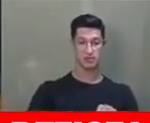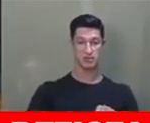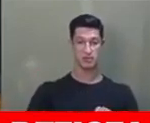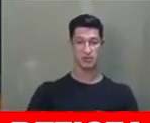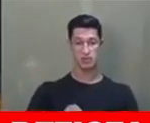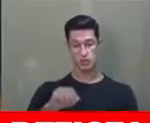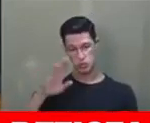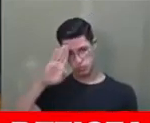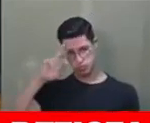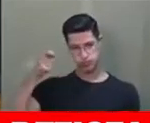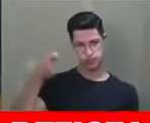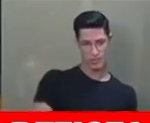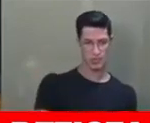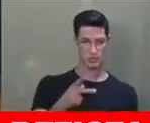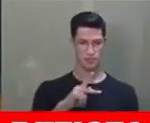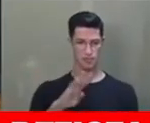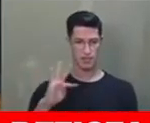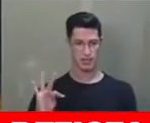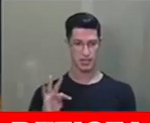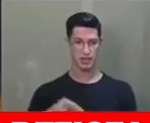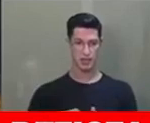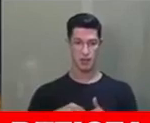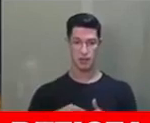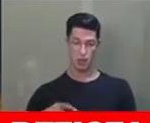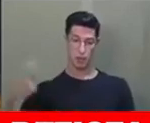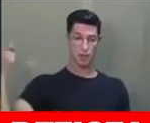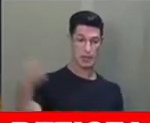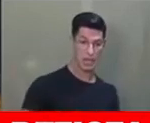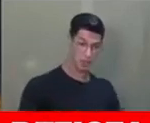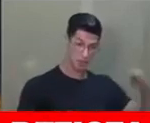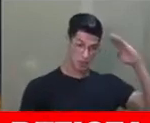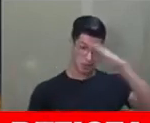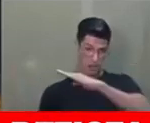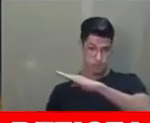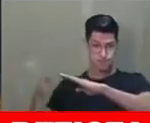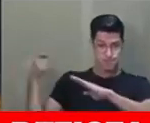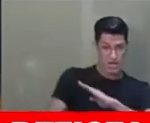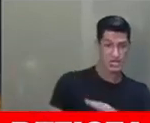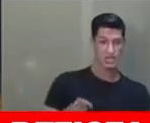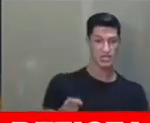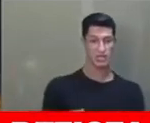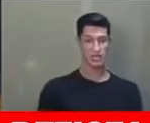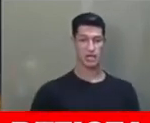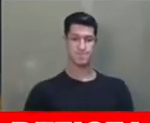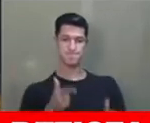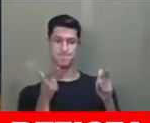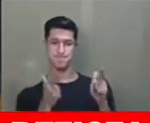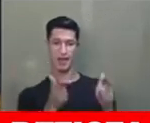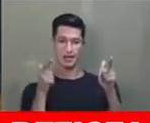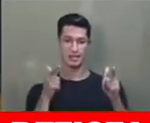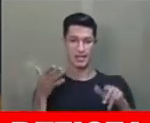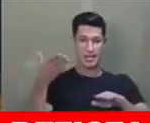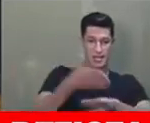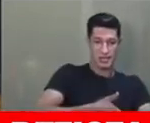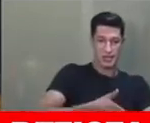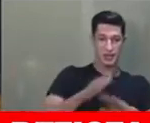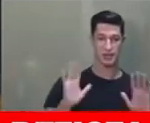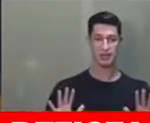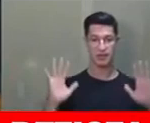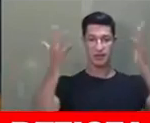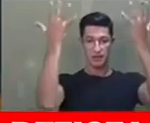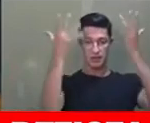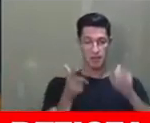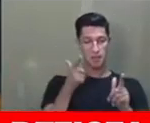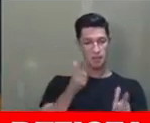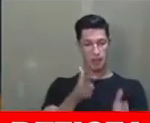um militante petista por um militante bolsonarista que, de armas às mãos, entrou na festa